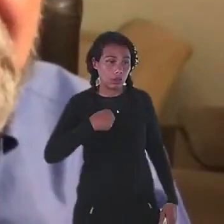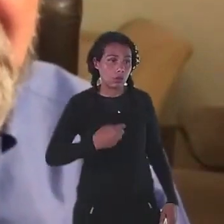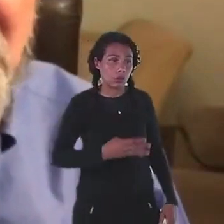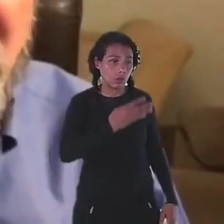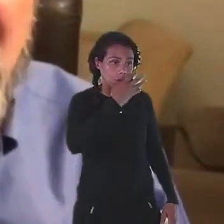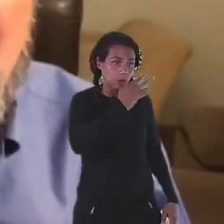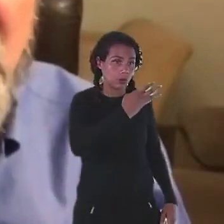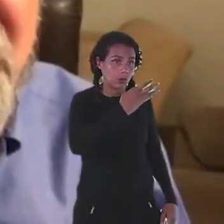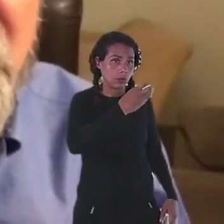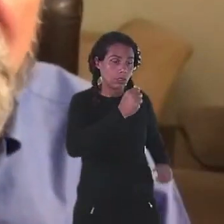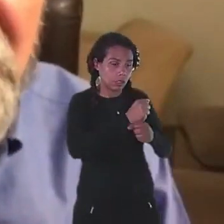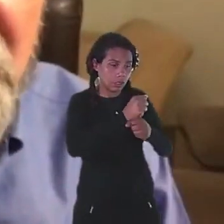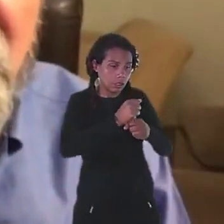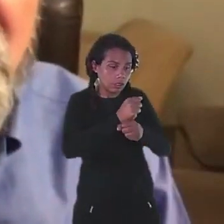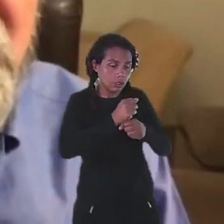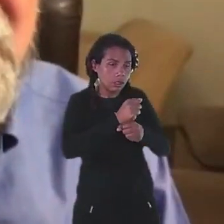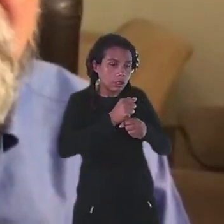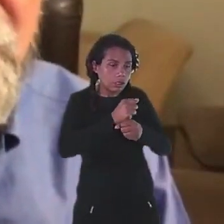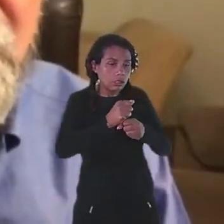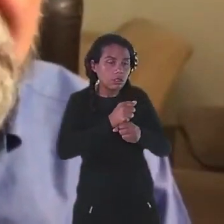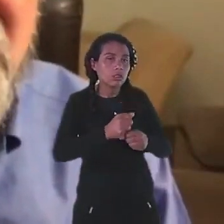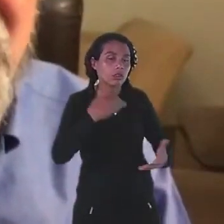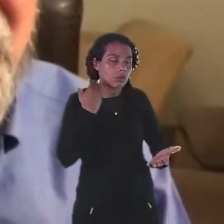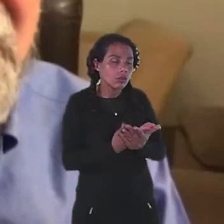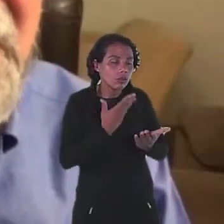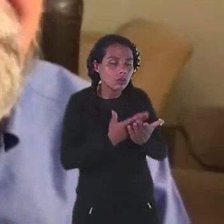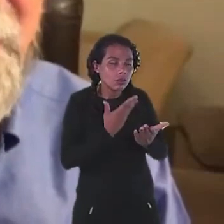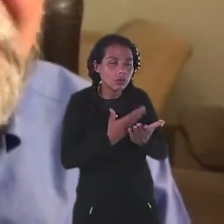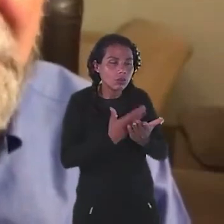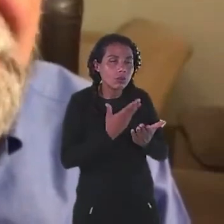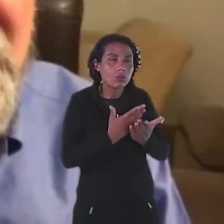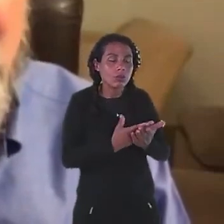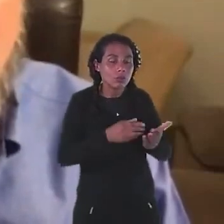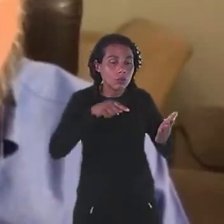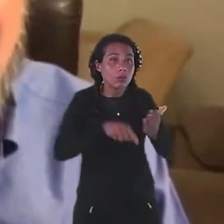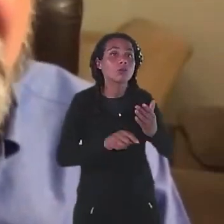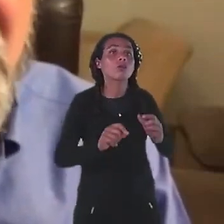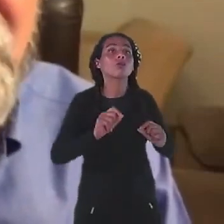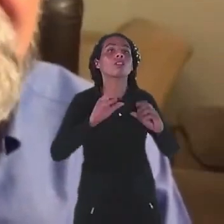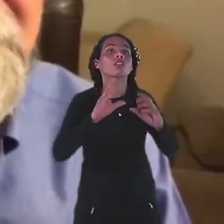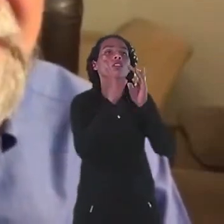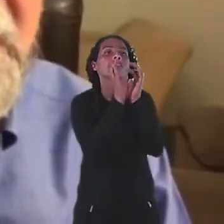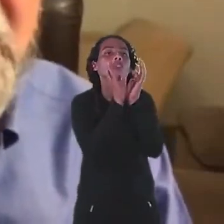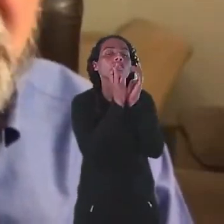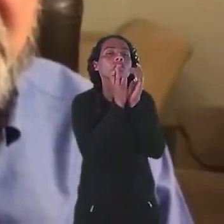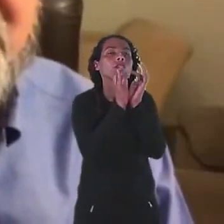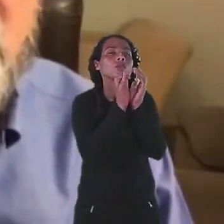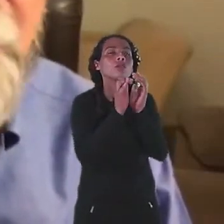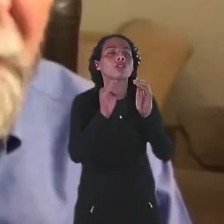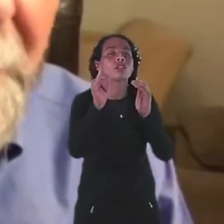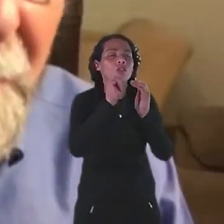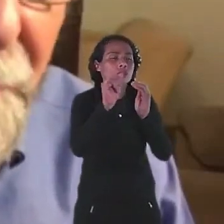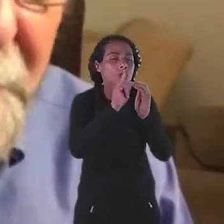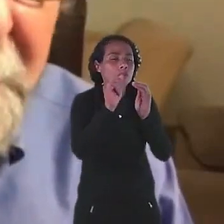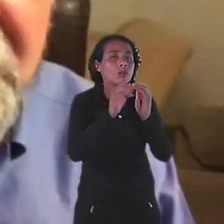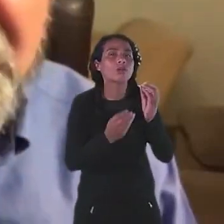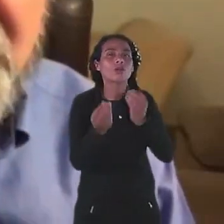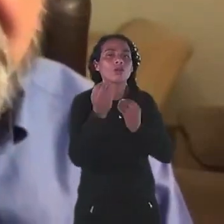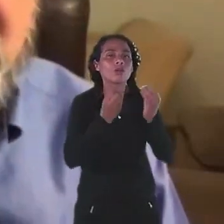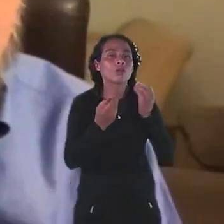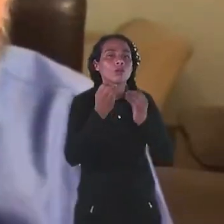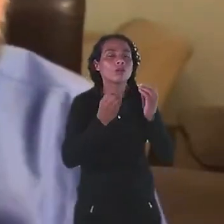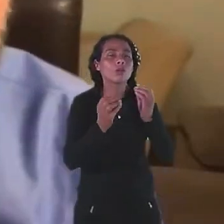neurônios e como eles se comunicam, como eles trocam mensagens eletroquímicas e como eles geram comportamento,